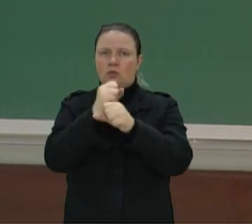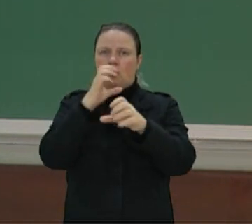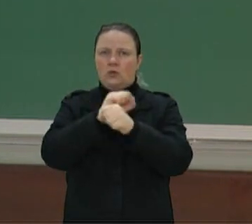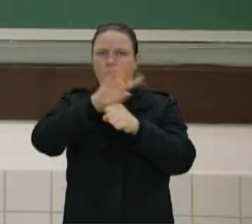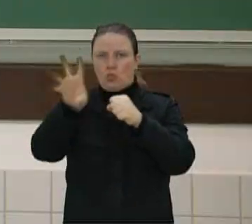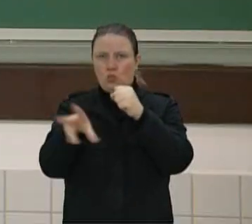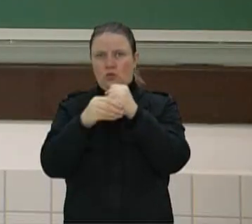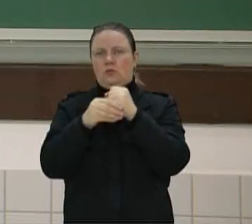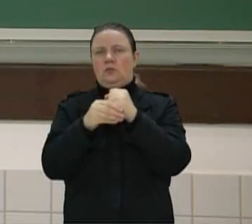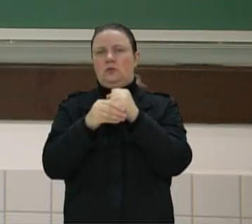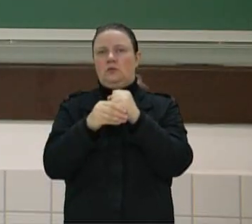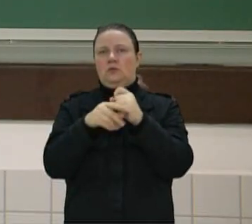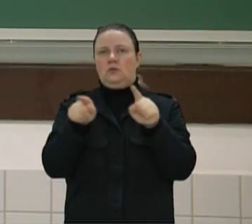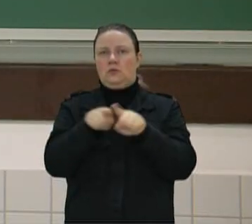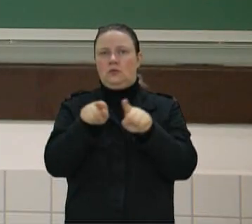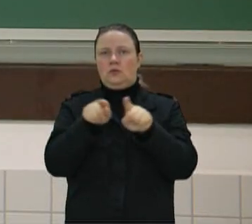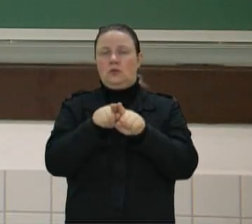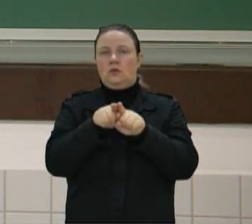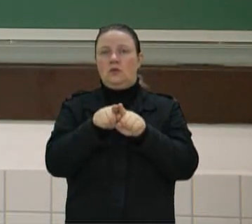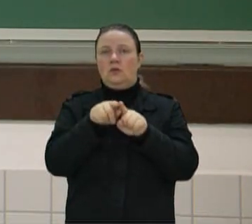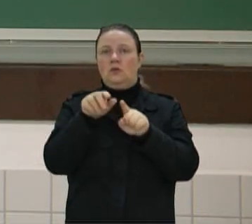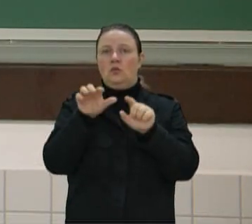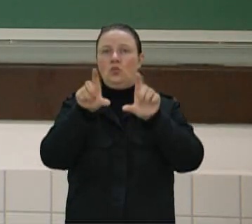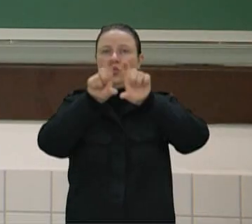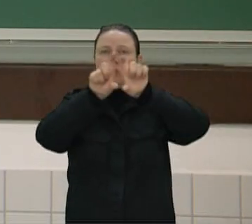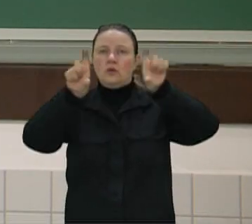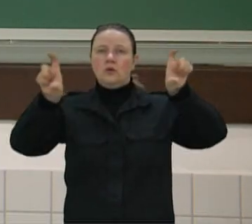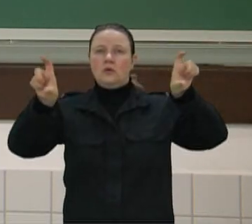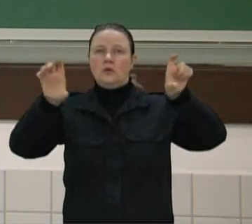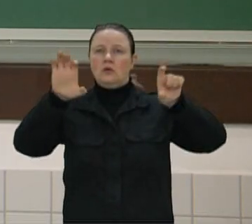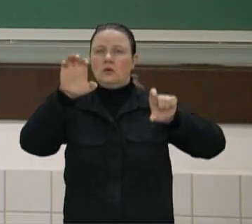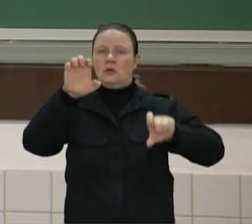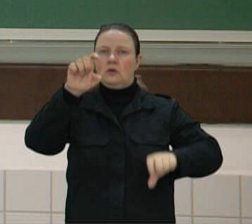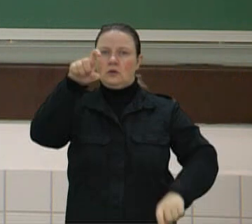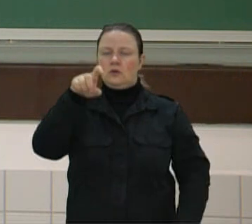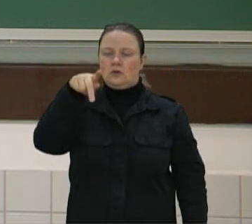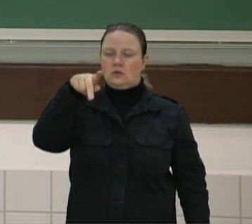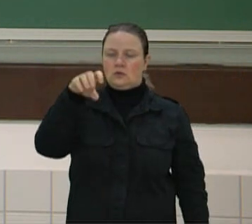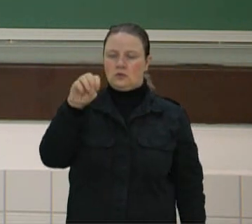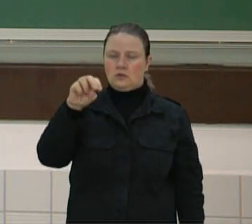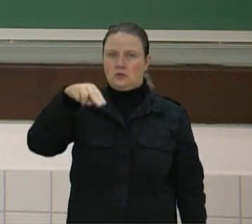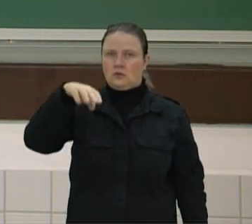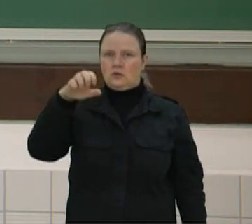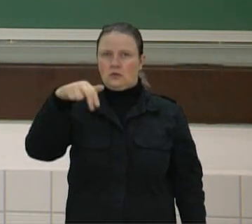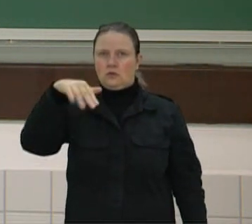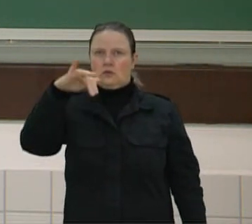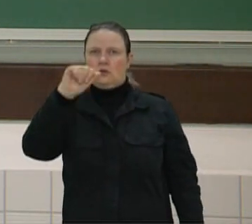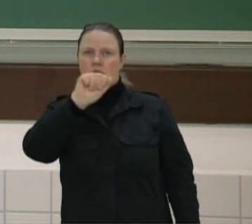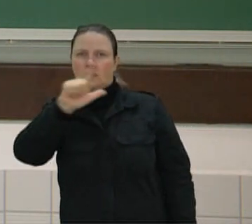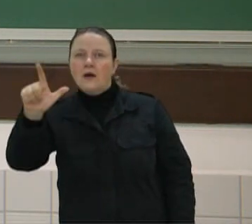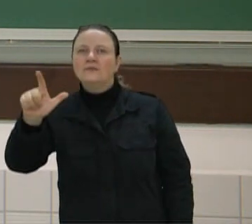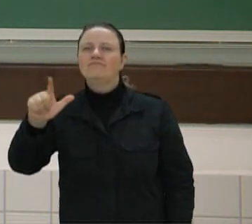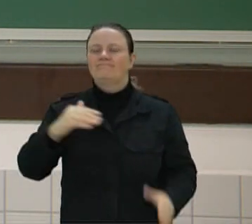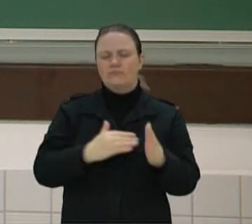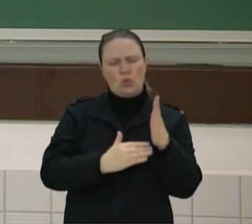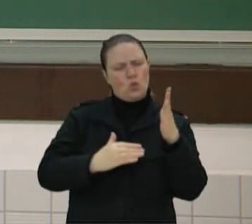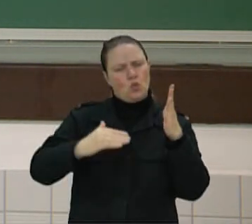que juros composto é uma função exponencial. O crescimento é diferente.